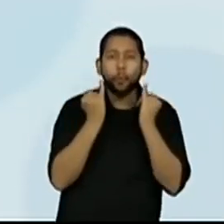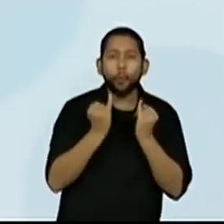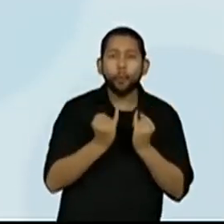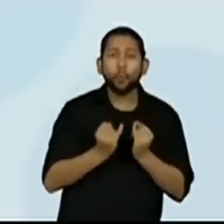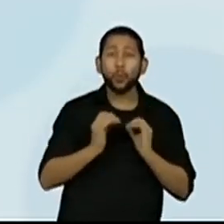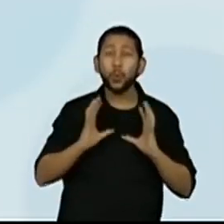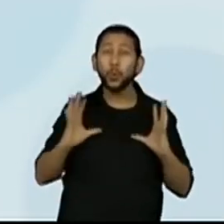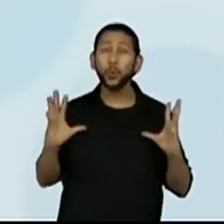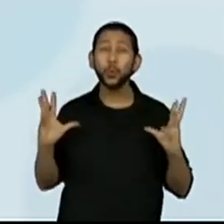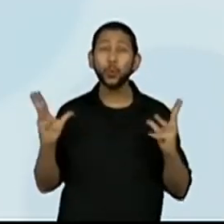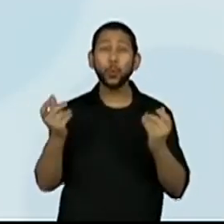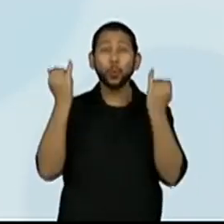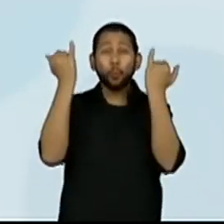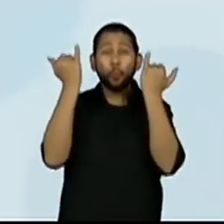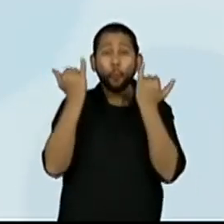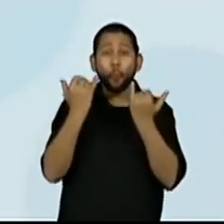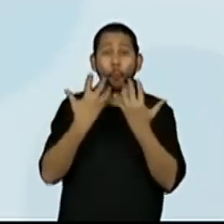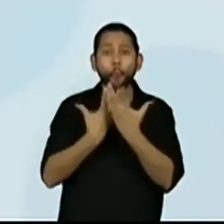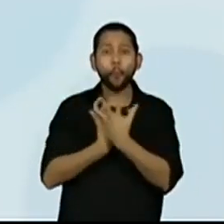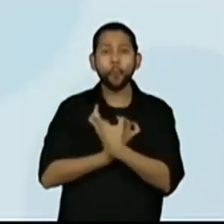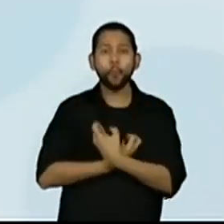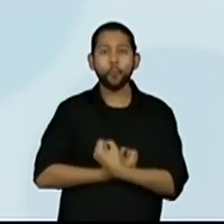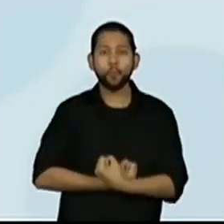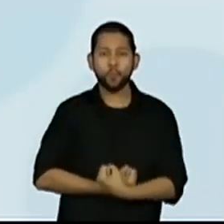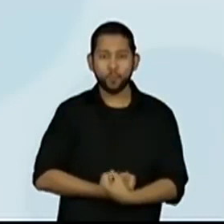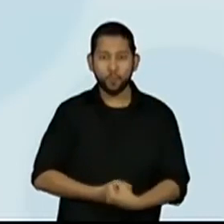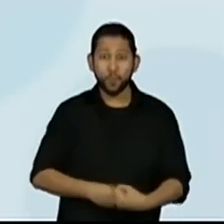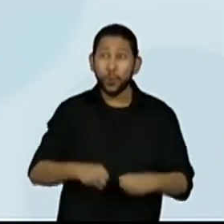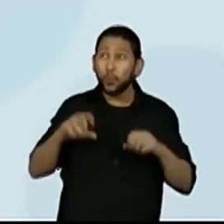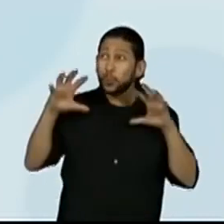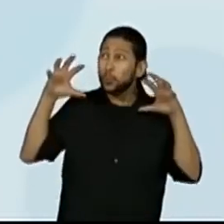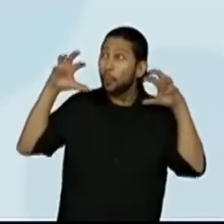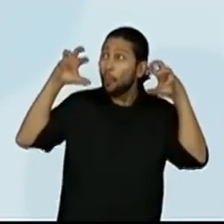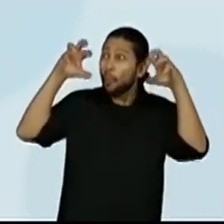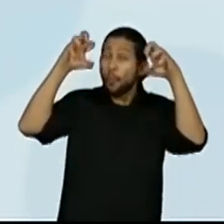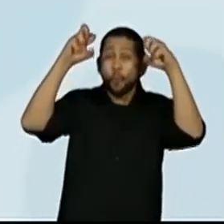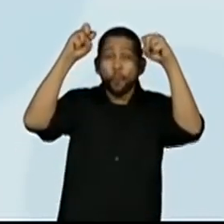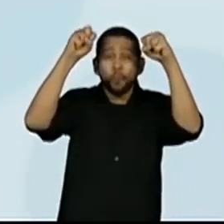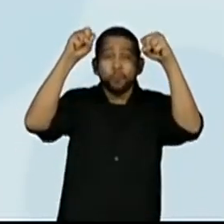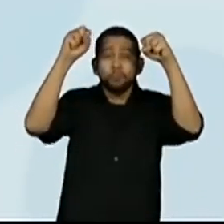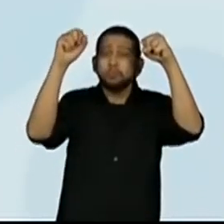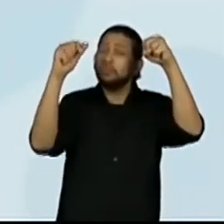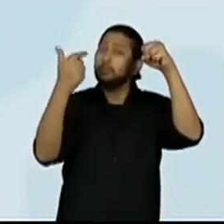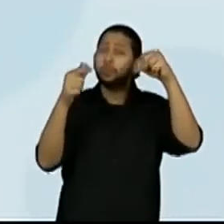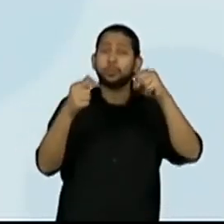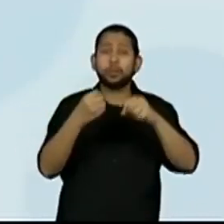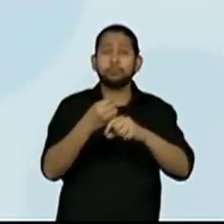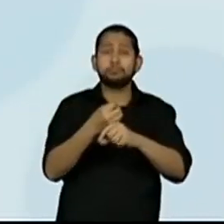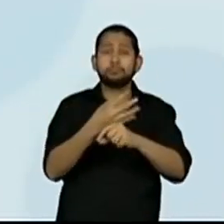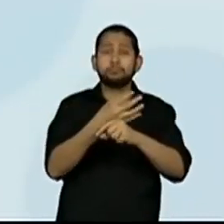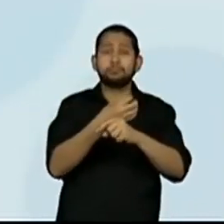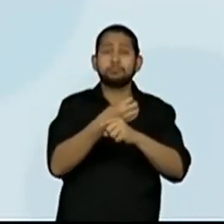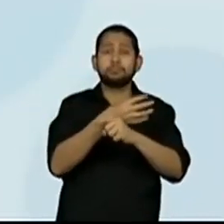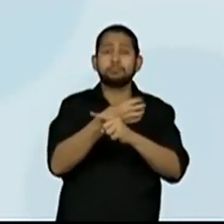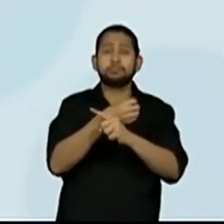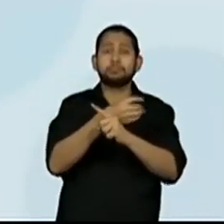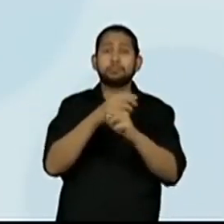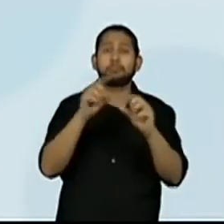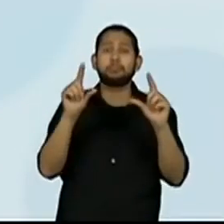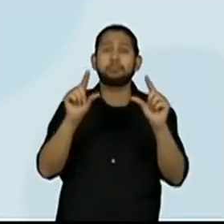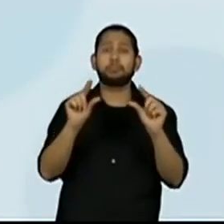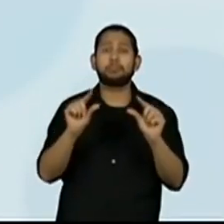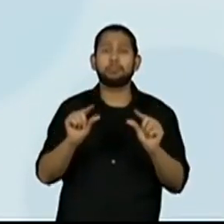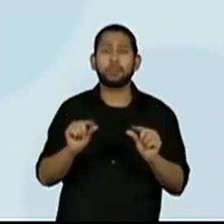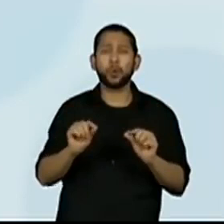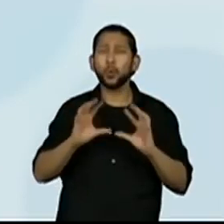amarguras, nem mais nas noites escuras lampeja um só pirilampo. Tudo ali, surdo